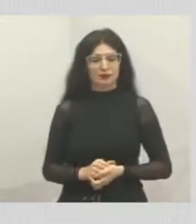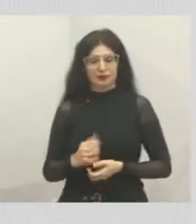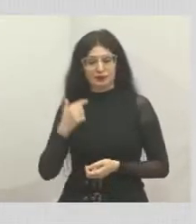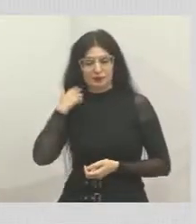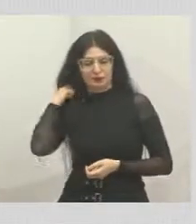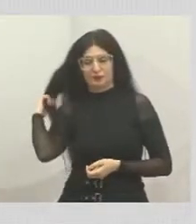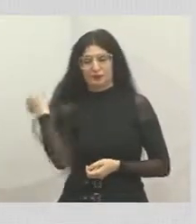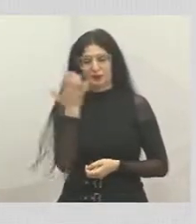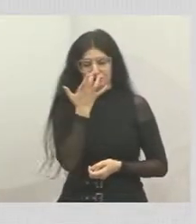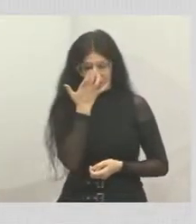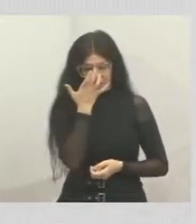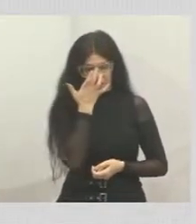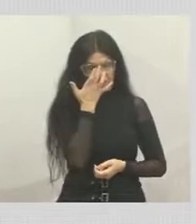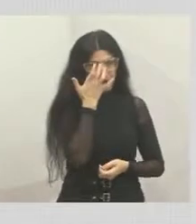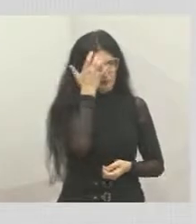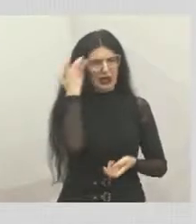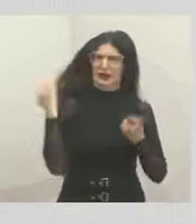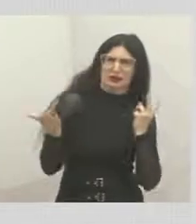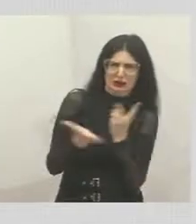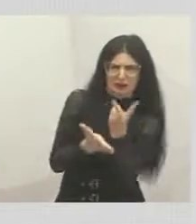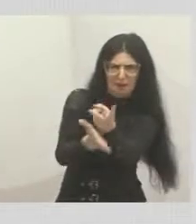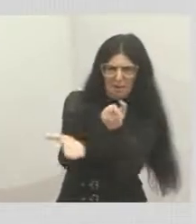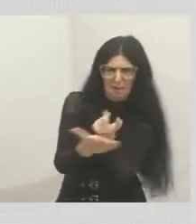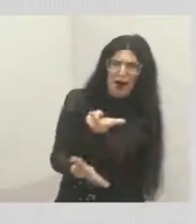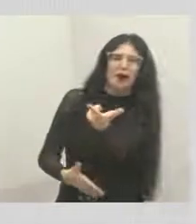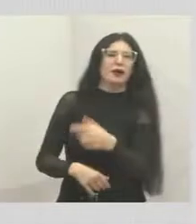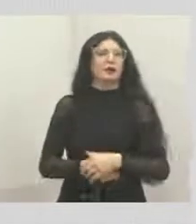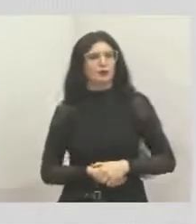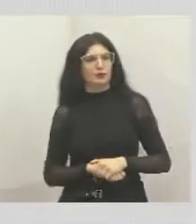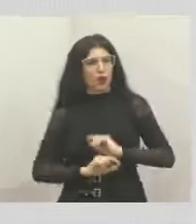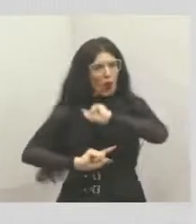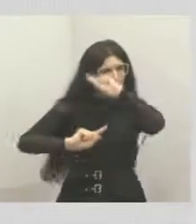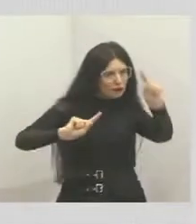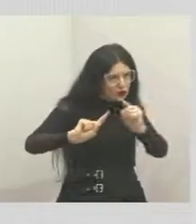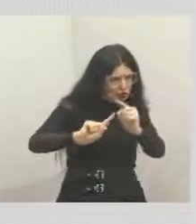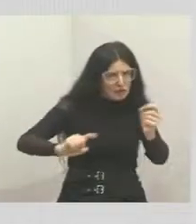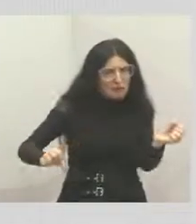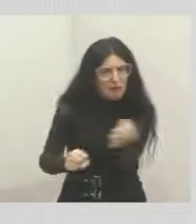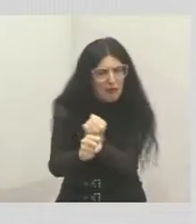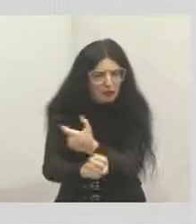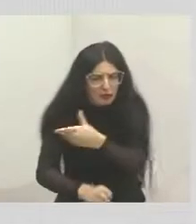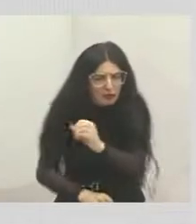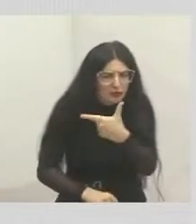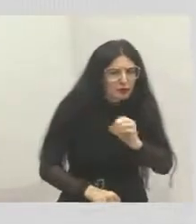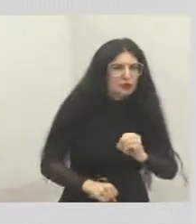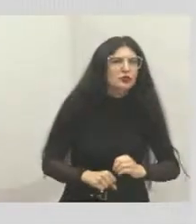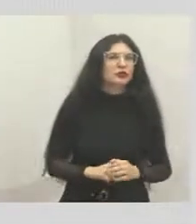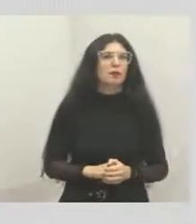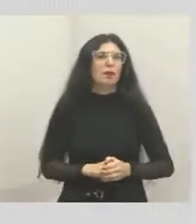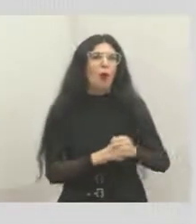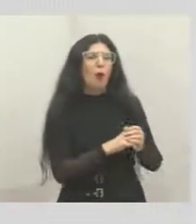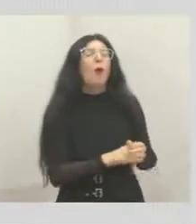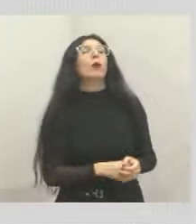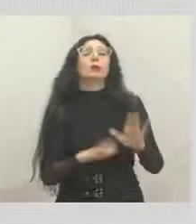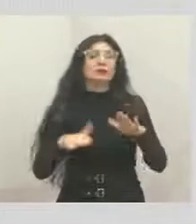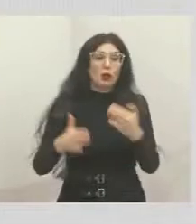correntes. Temos aqui uma meta orçamentária para 2020 da corrente de